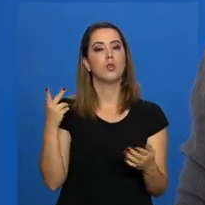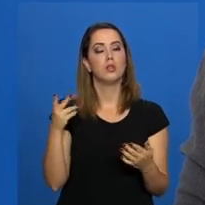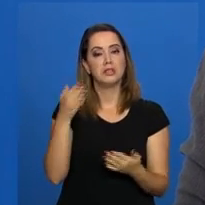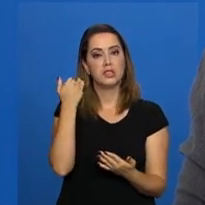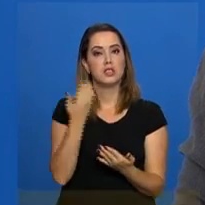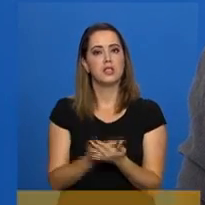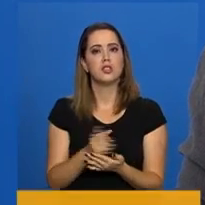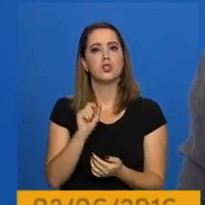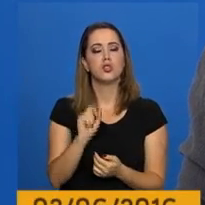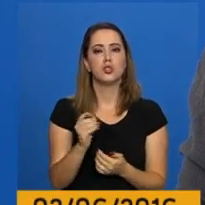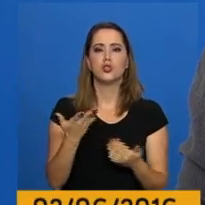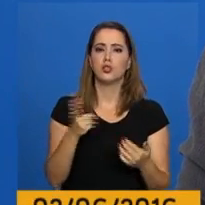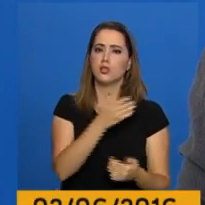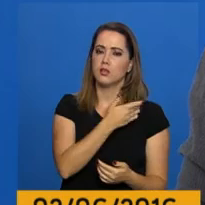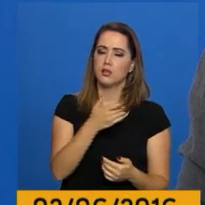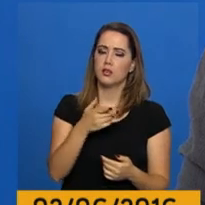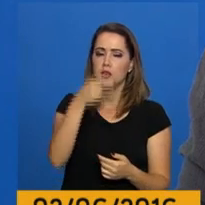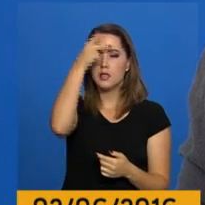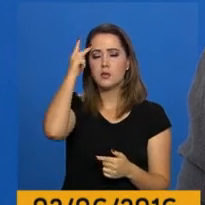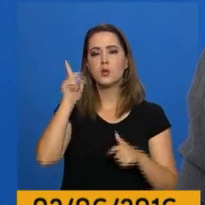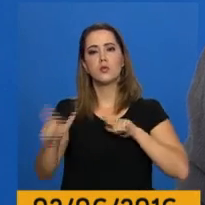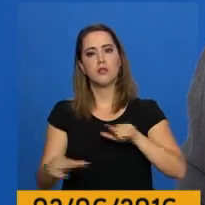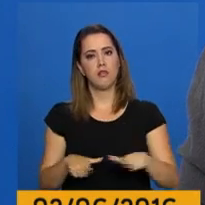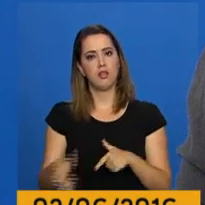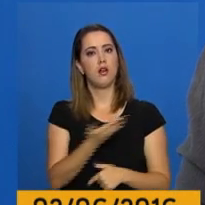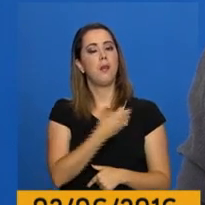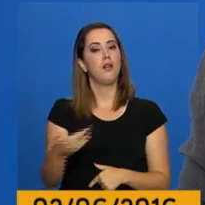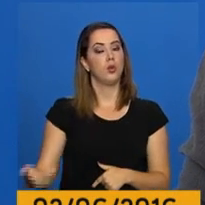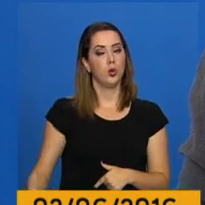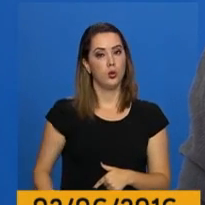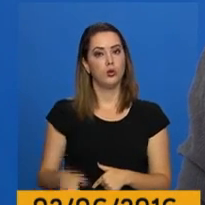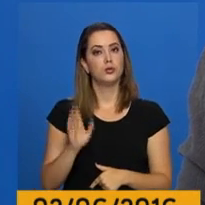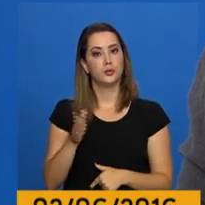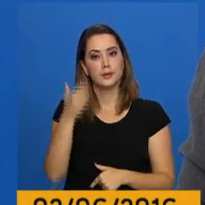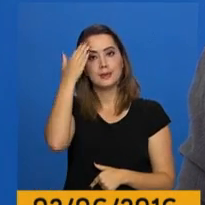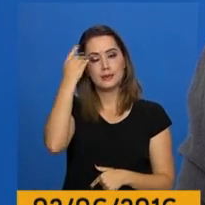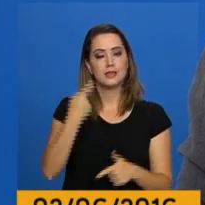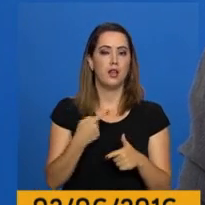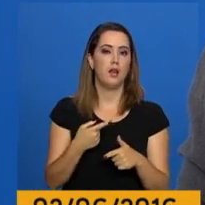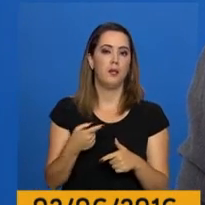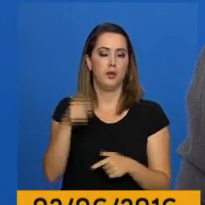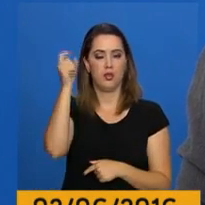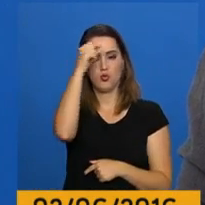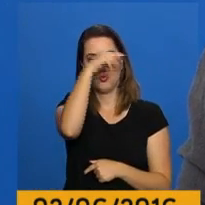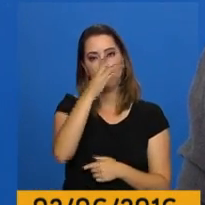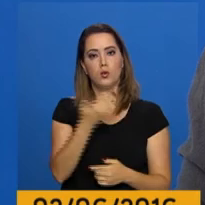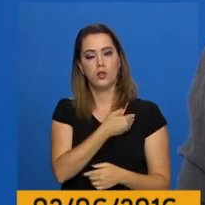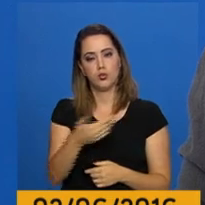também compartilham do esforço fiscal. Agora, é evidente que também não se